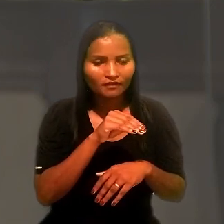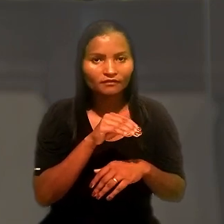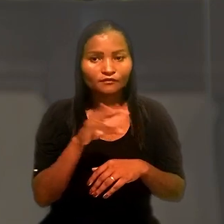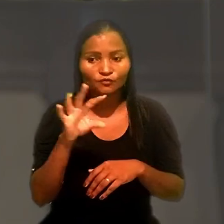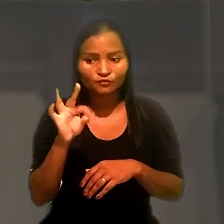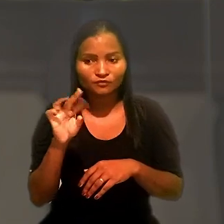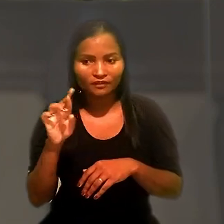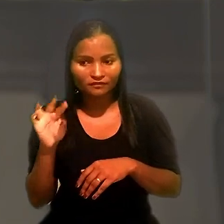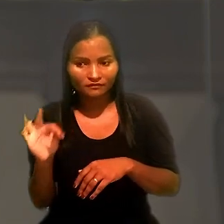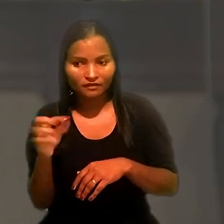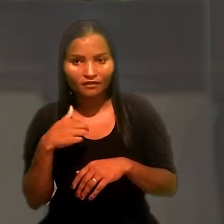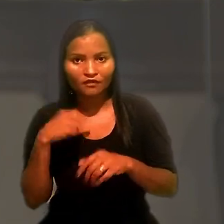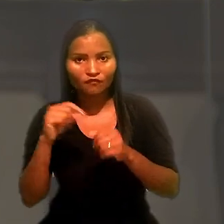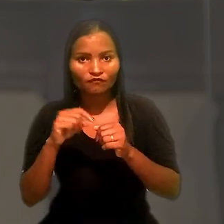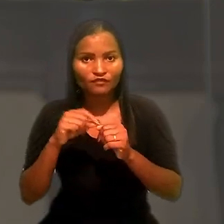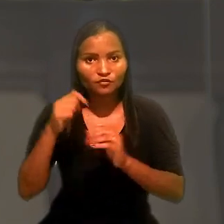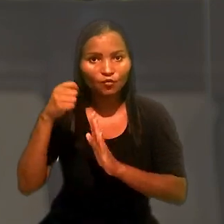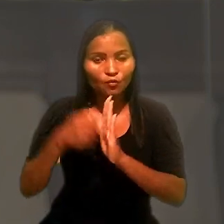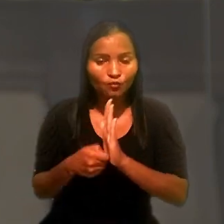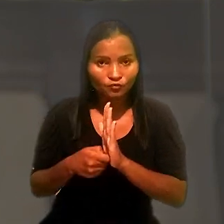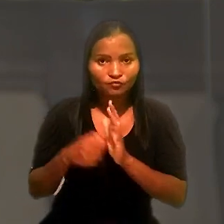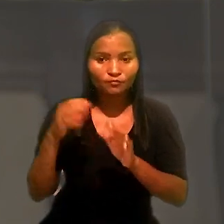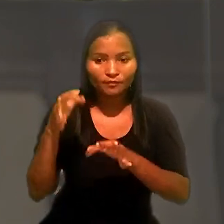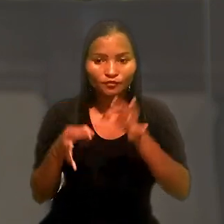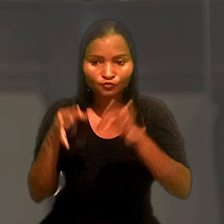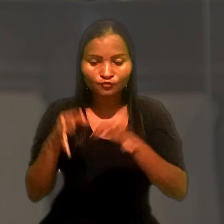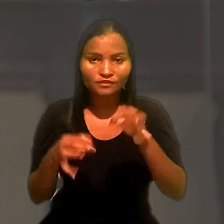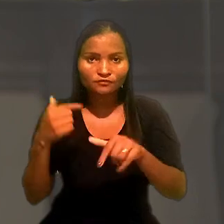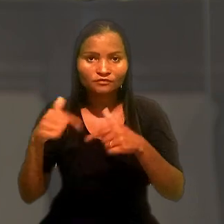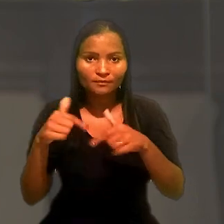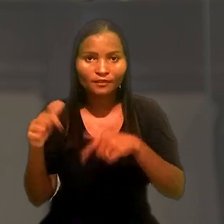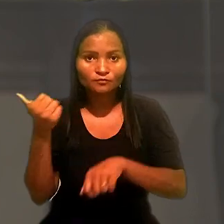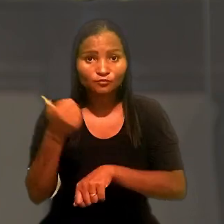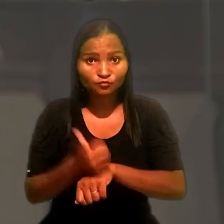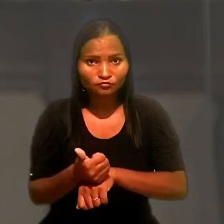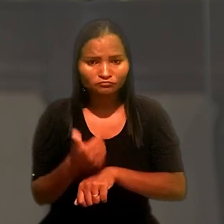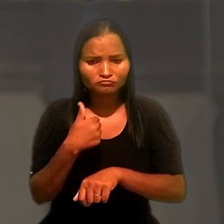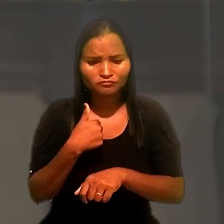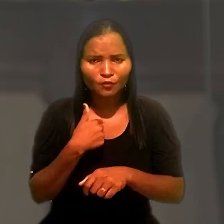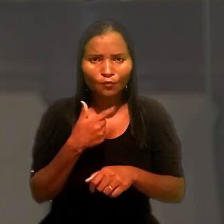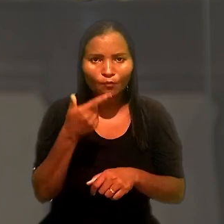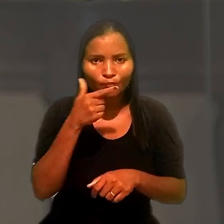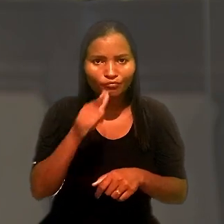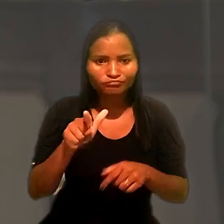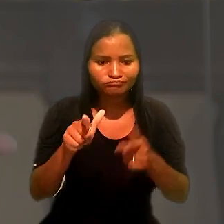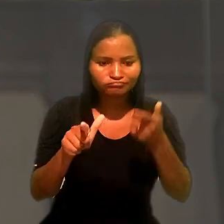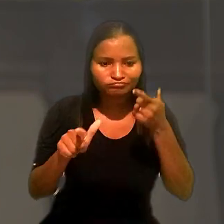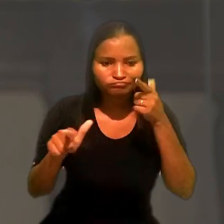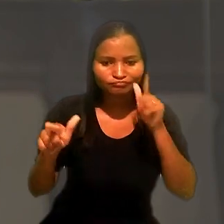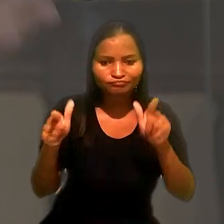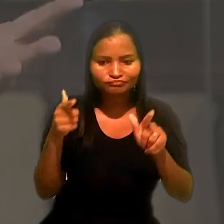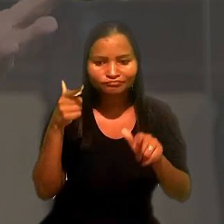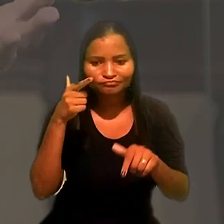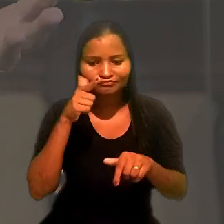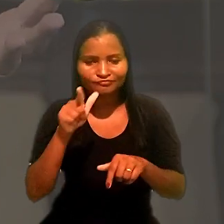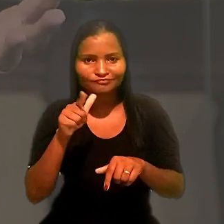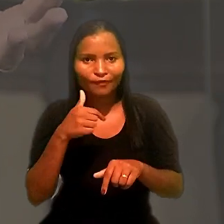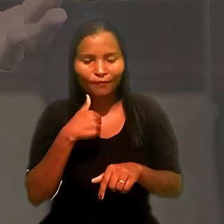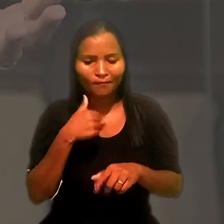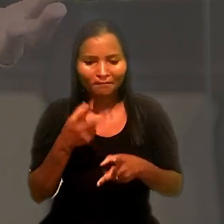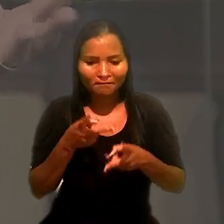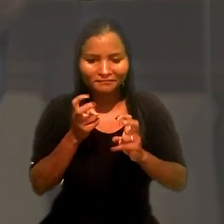concurso para juiz de trabalho substituto e fui sendo aprovado. Quando eu